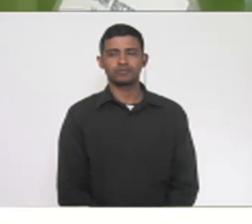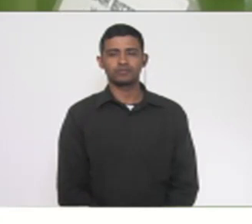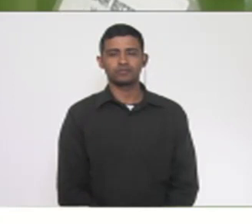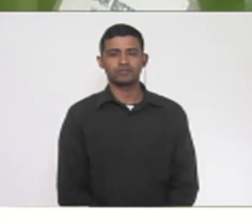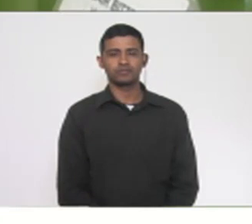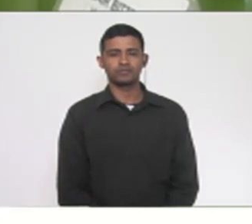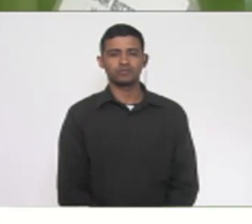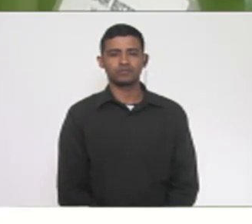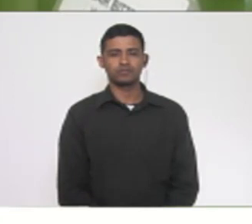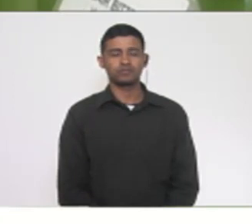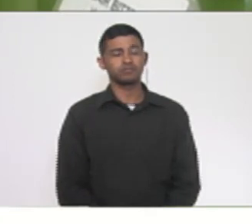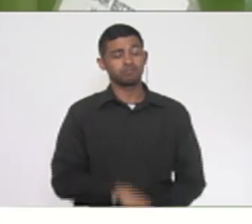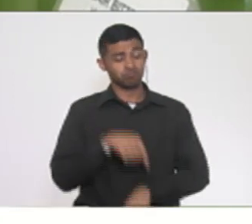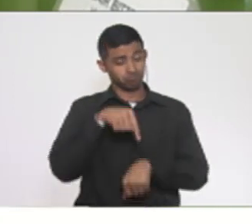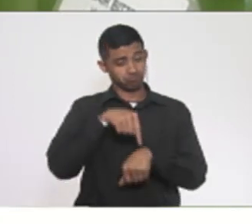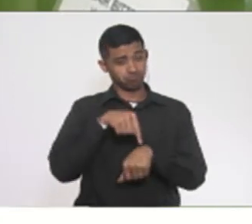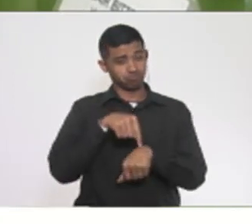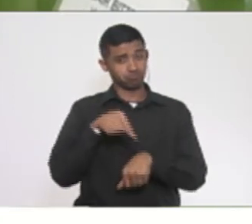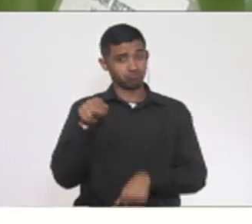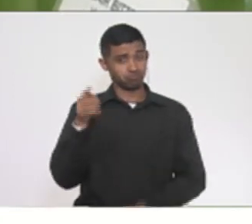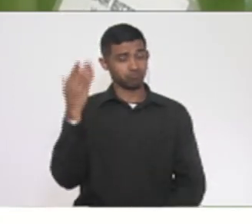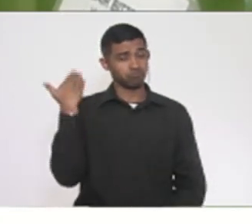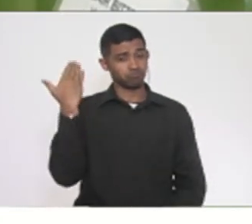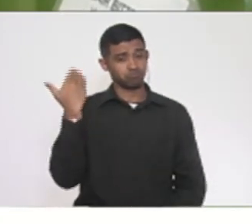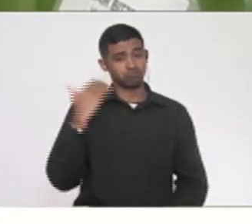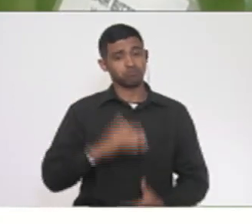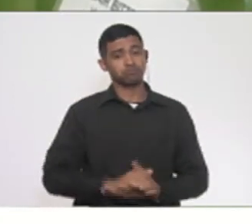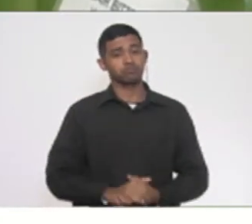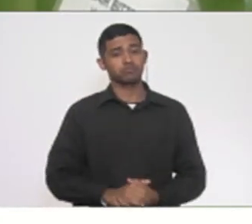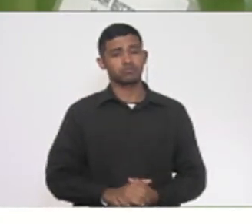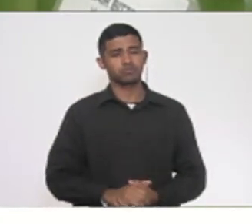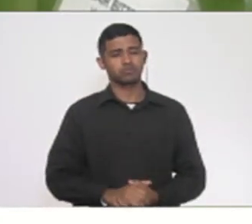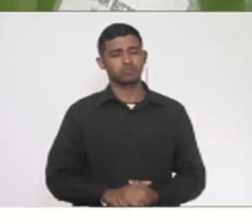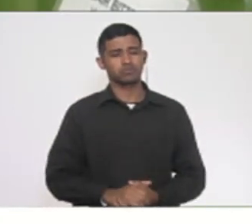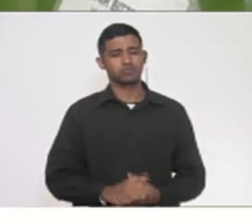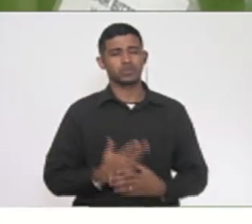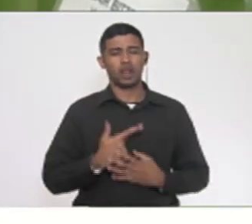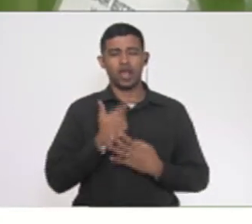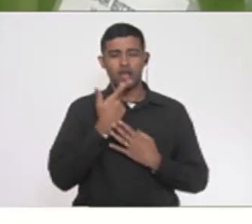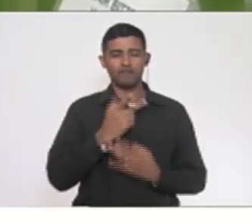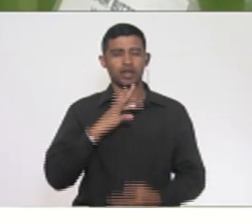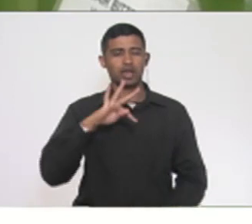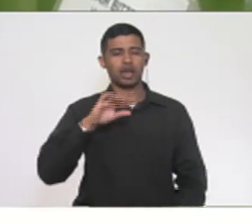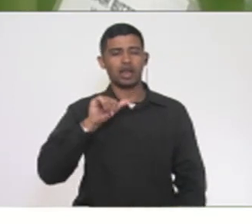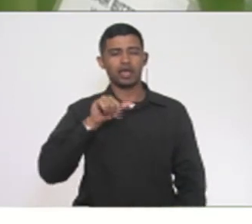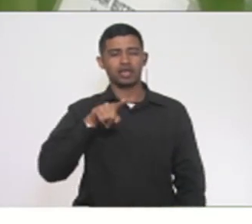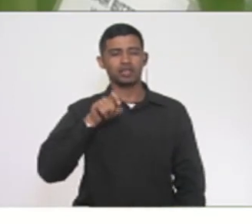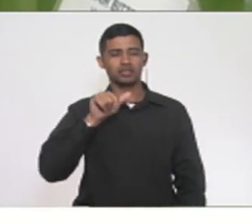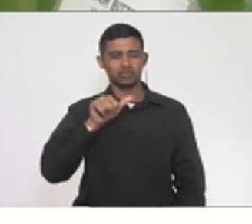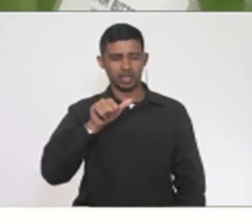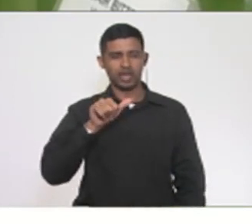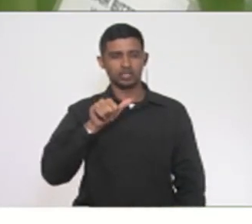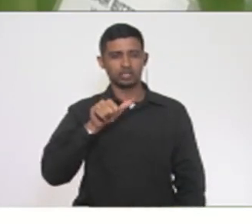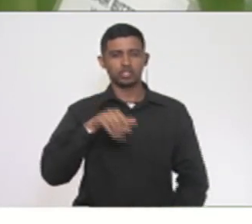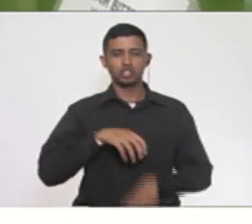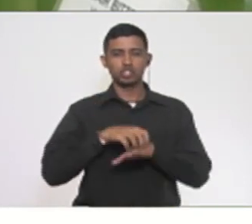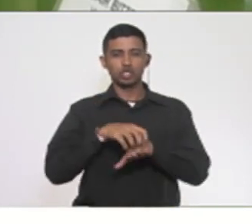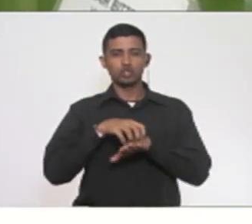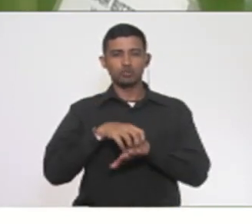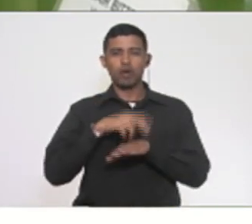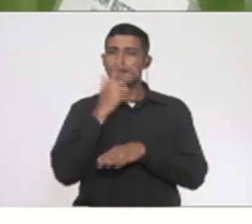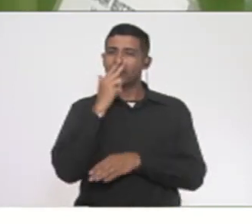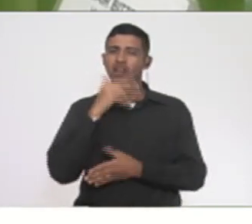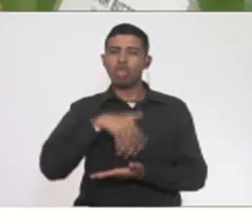sentido? Nós, naquele momento, inclusive, eu classifiquei de taxa de transporte fantasma.